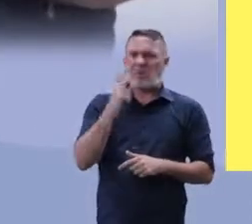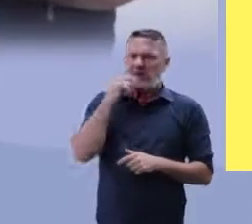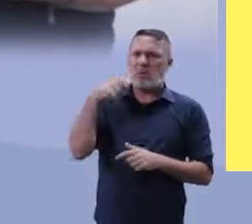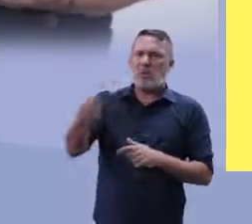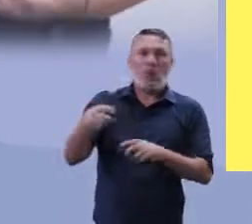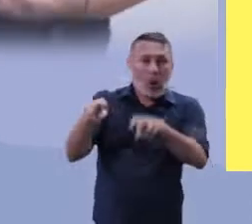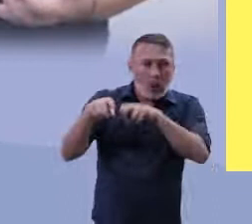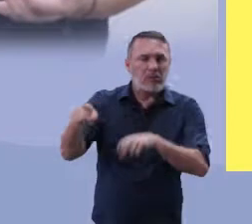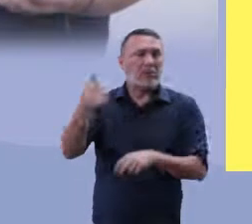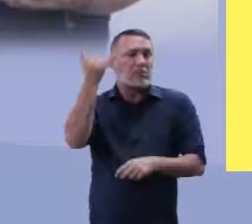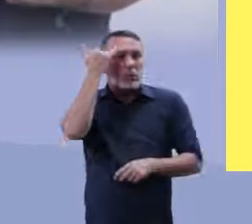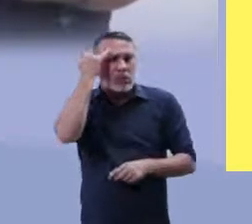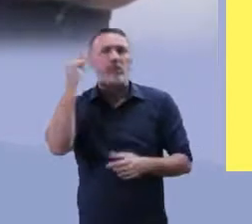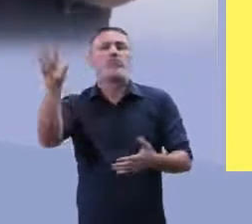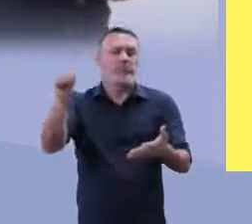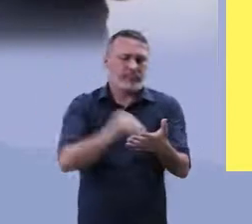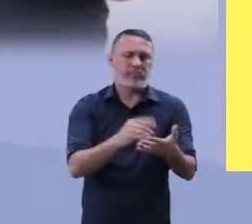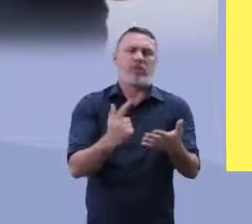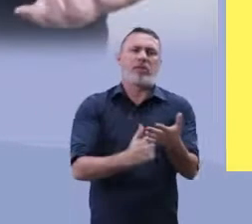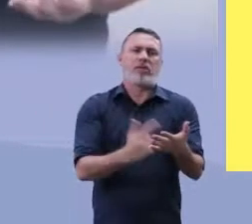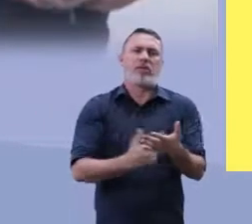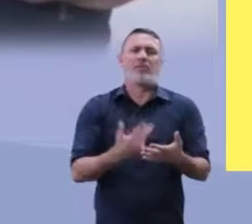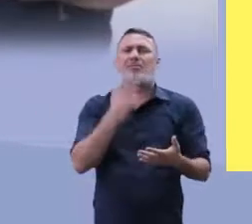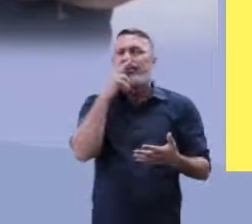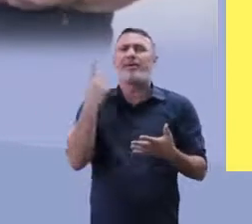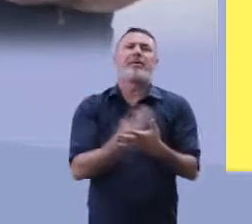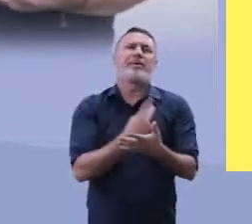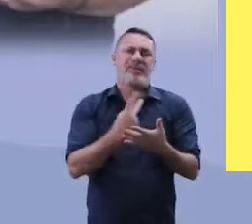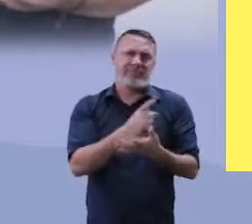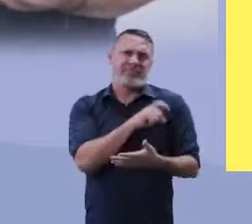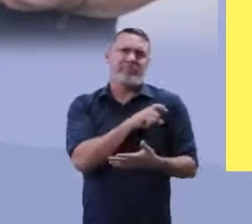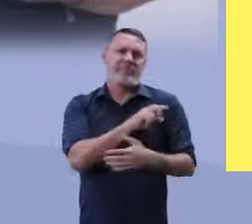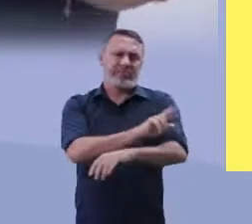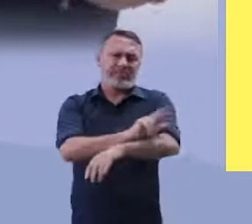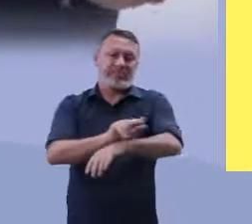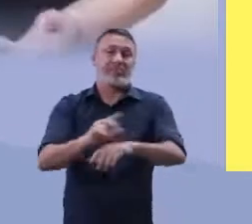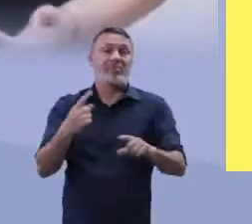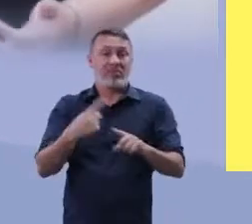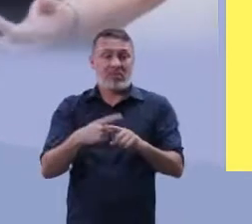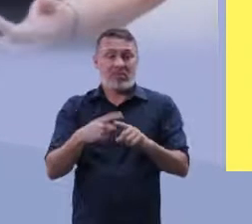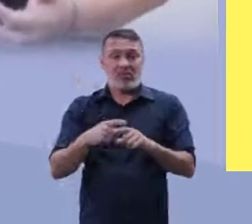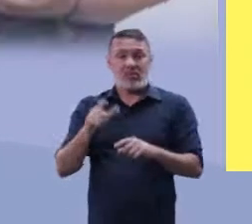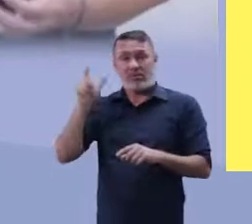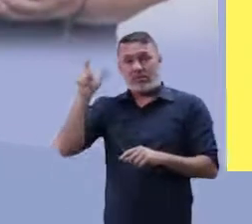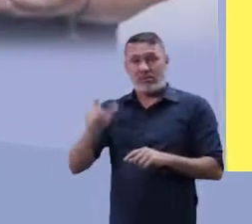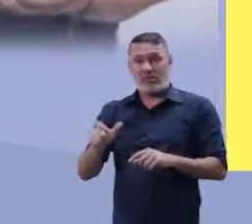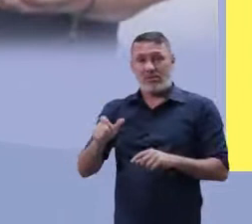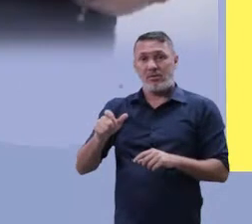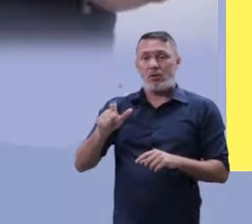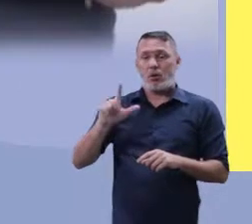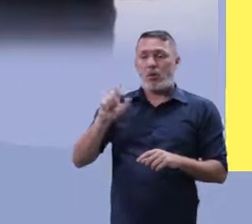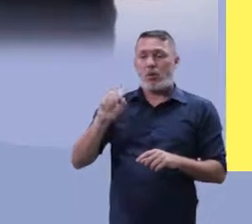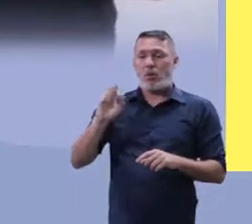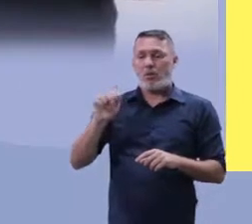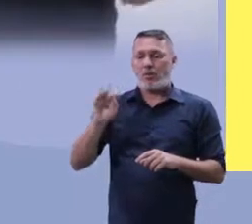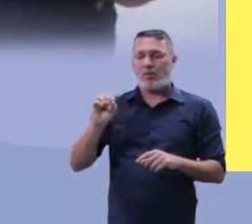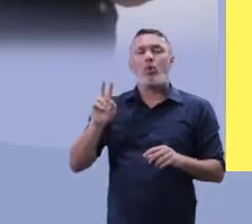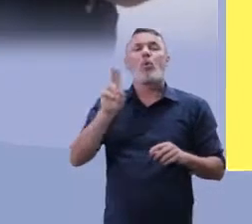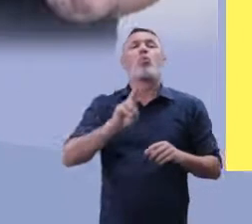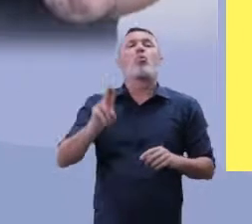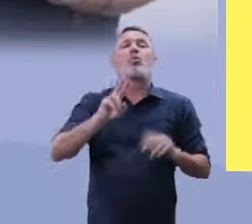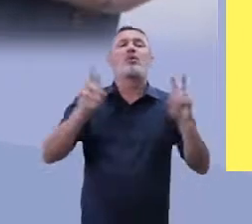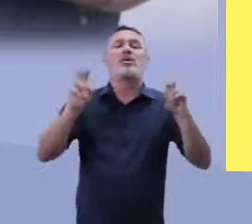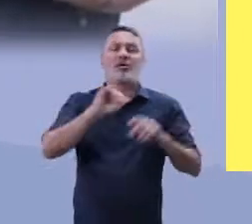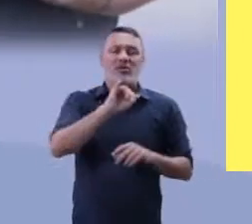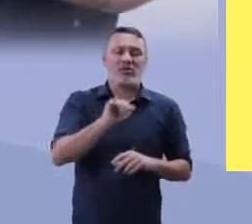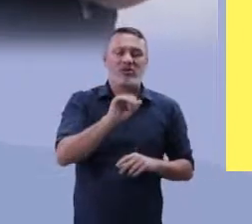chamado de preguiçoso, e tudo erroneamente. Porque Monteiro Lobato, quando usa esse rótulo de